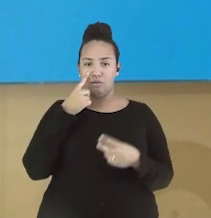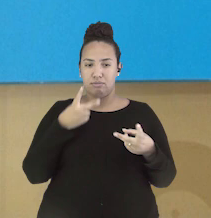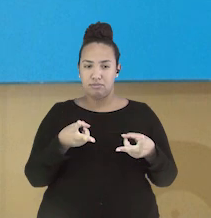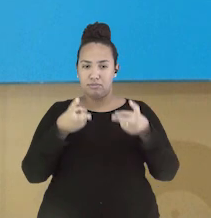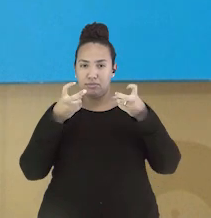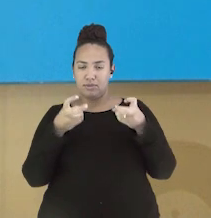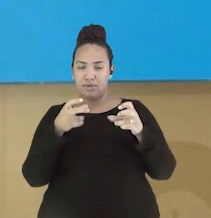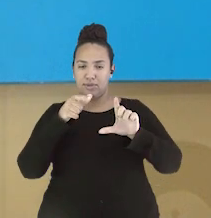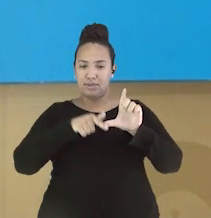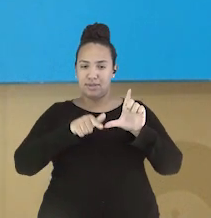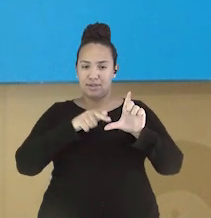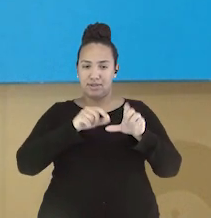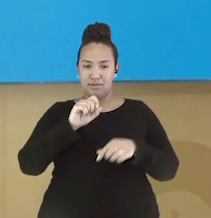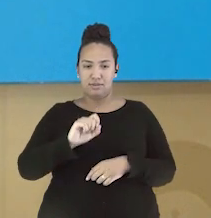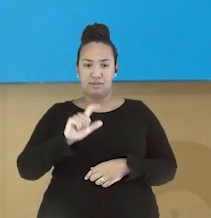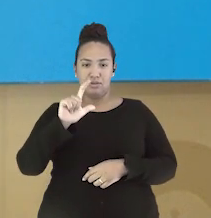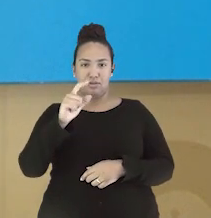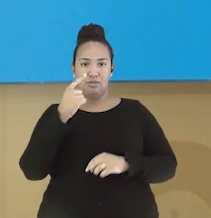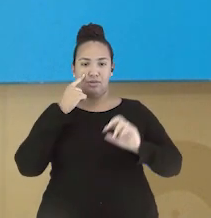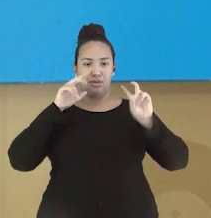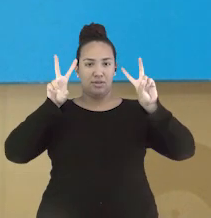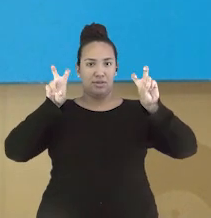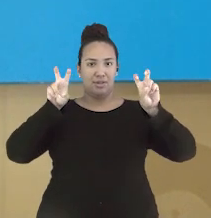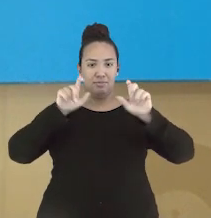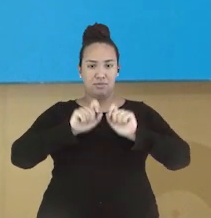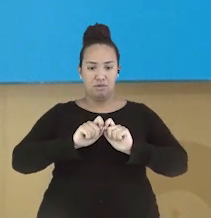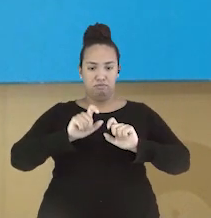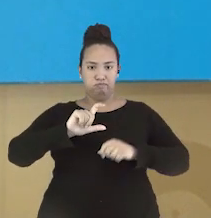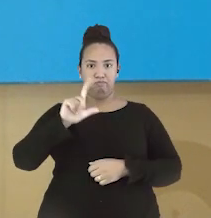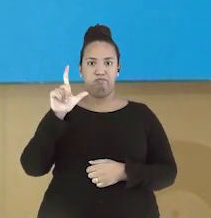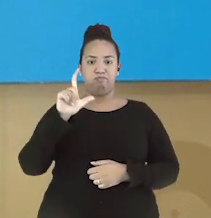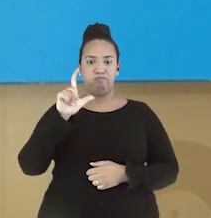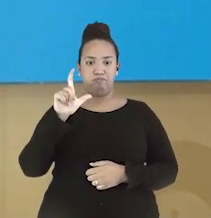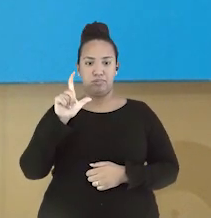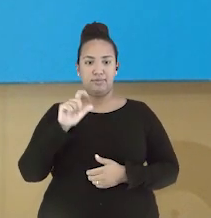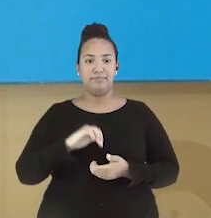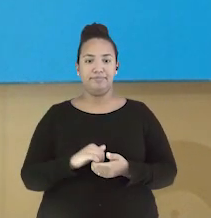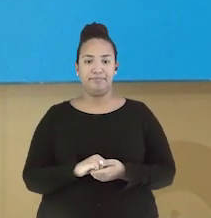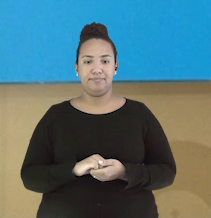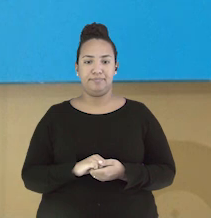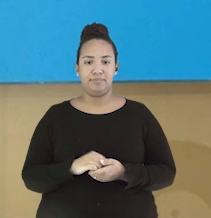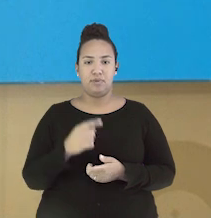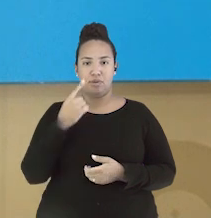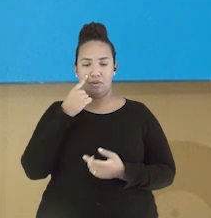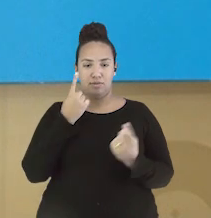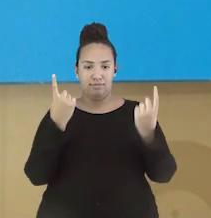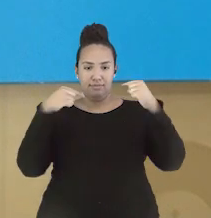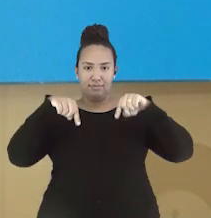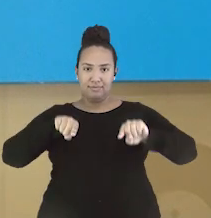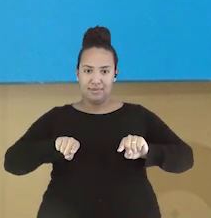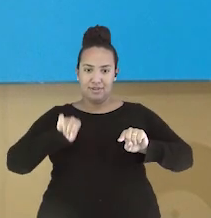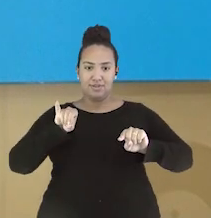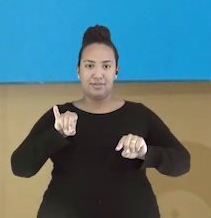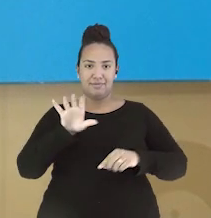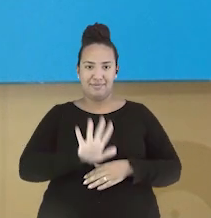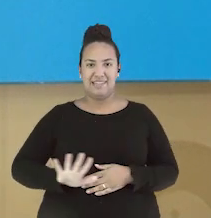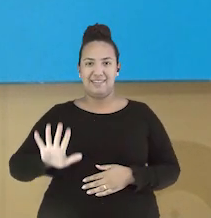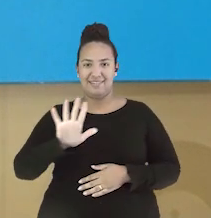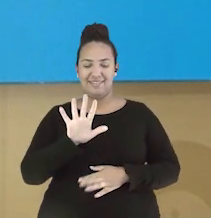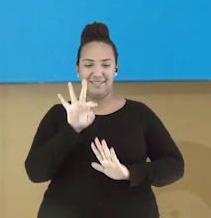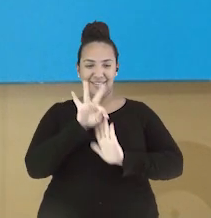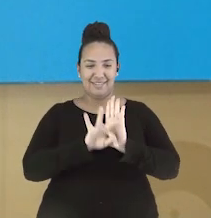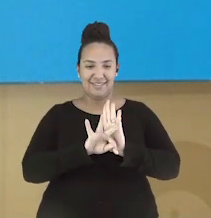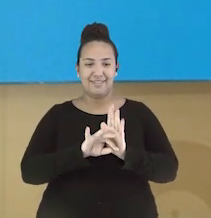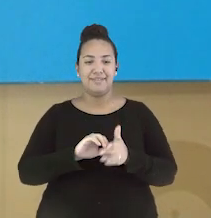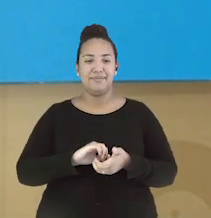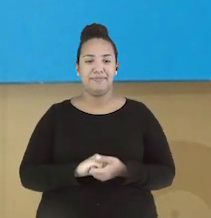Perceba que o tamanho das letras do título são maiores que o restante do texto. Letras do título, letras presentes no